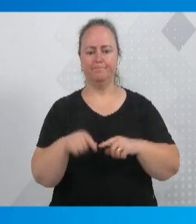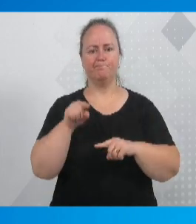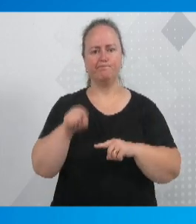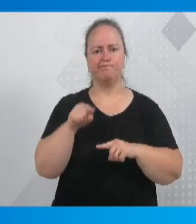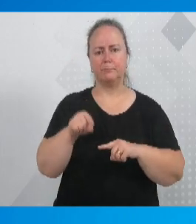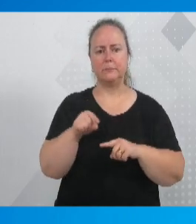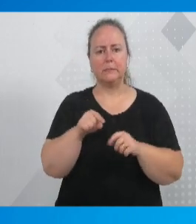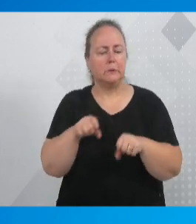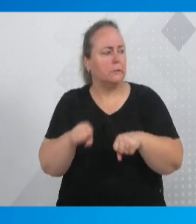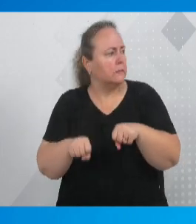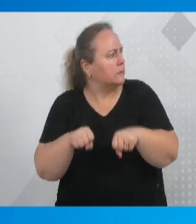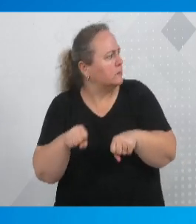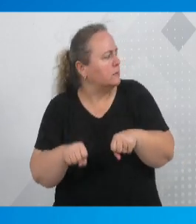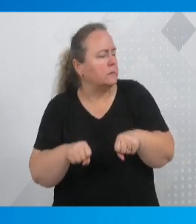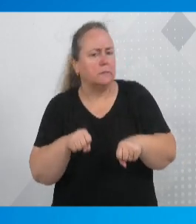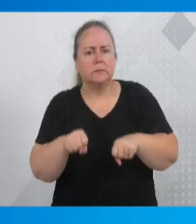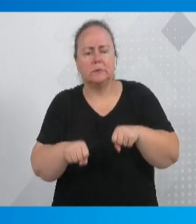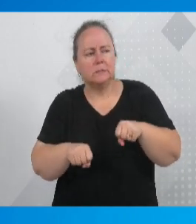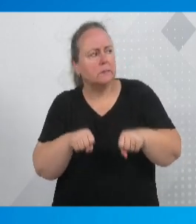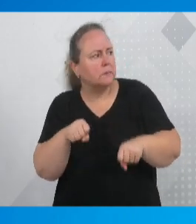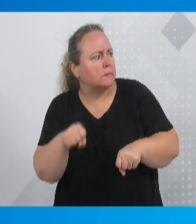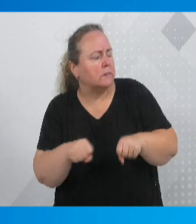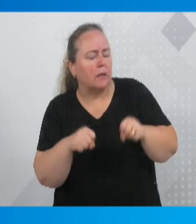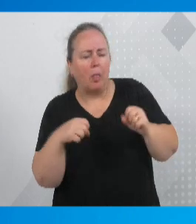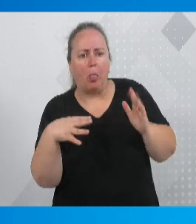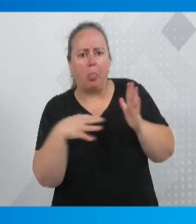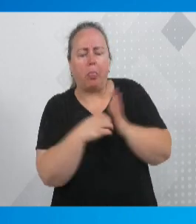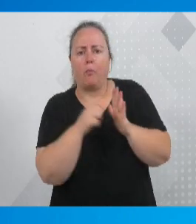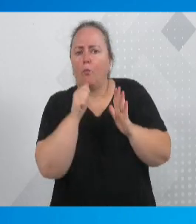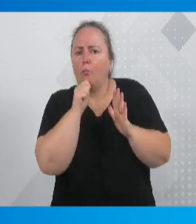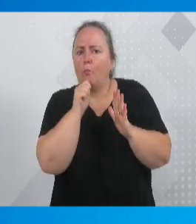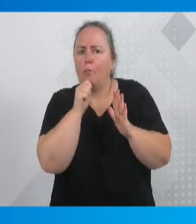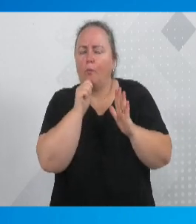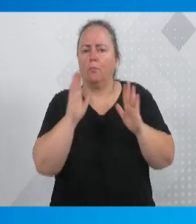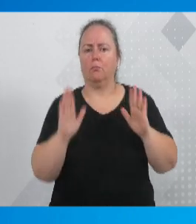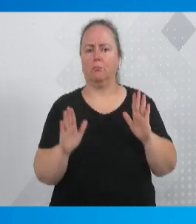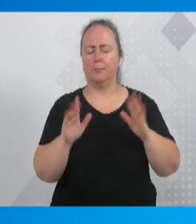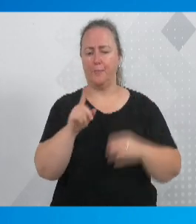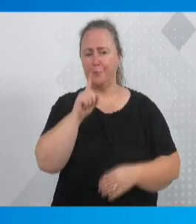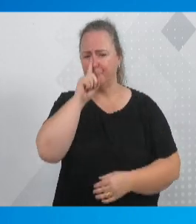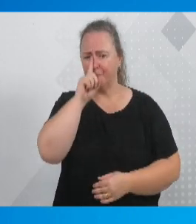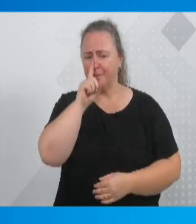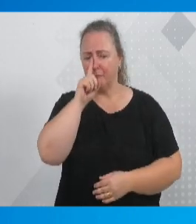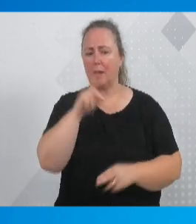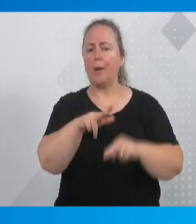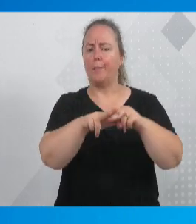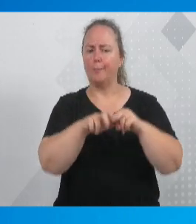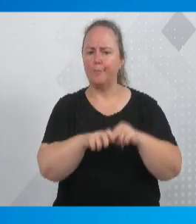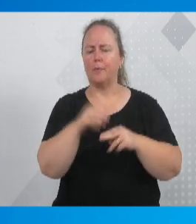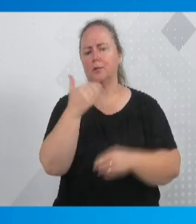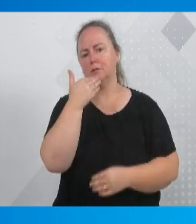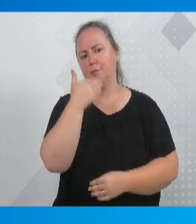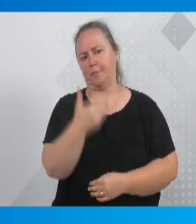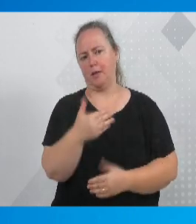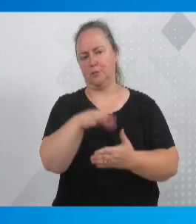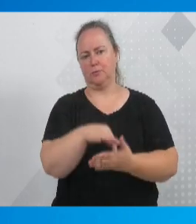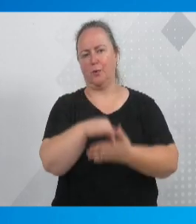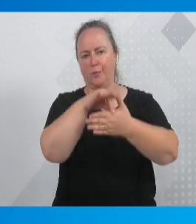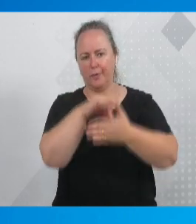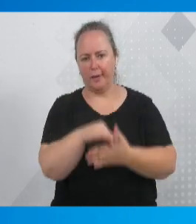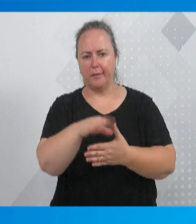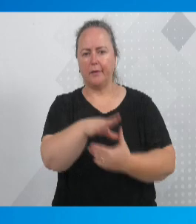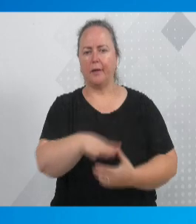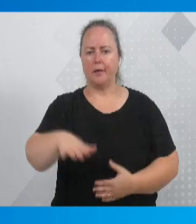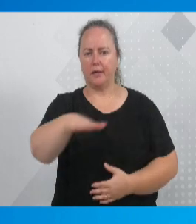olhando se os caros não não passam por cima Então esse risco enorme eu peço carecidamente é líder do governo é da nossa